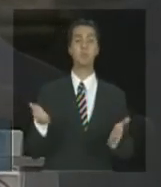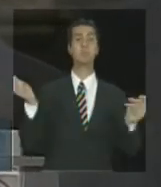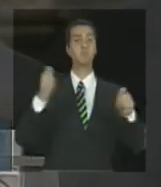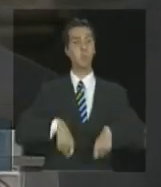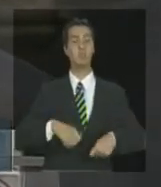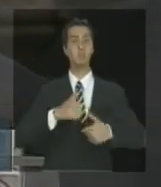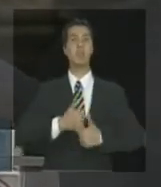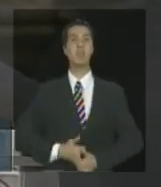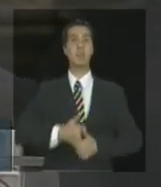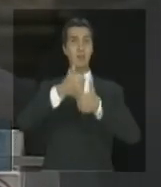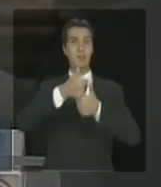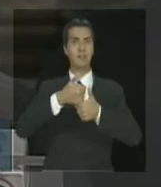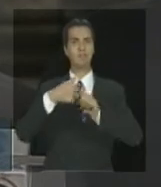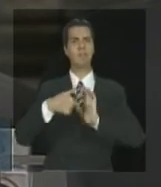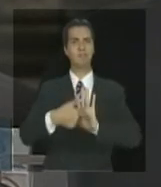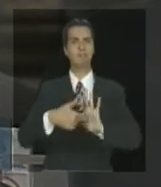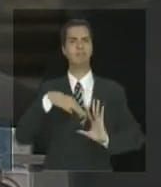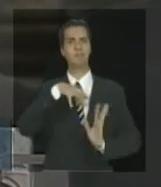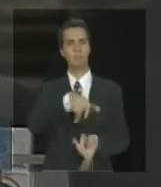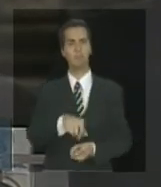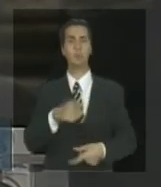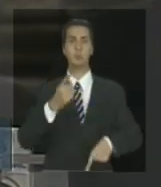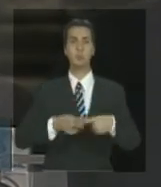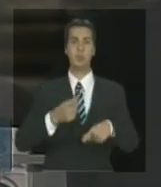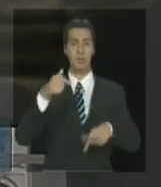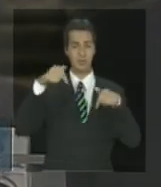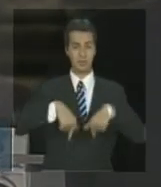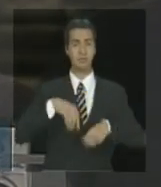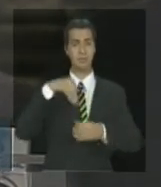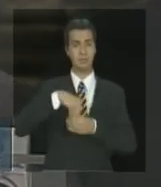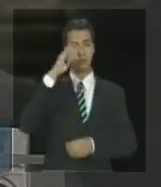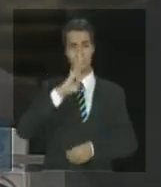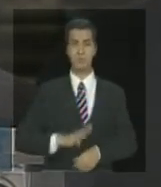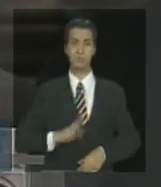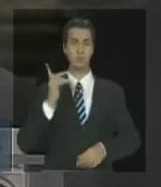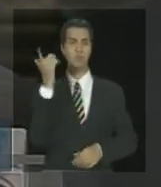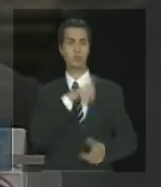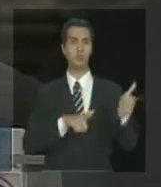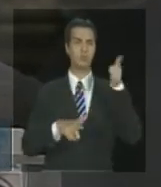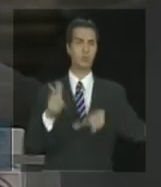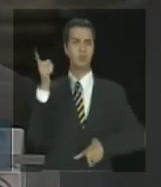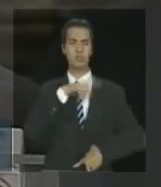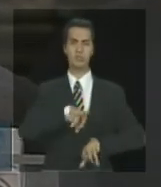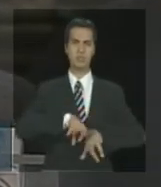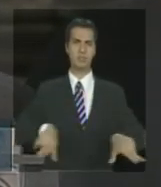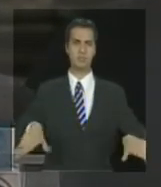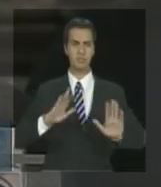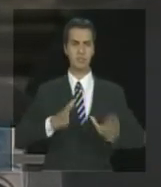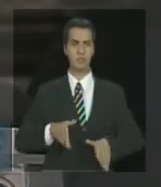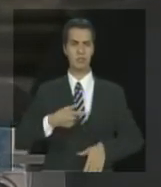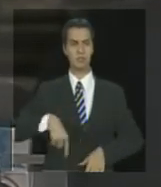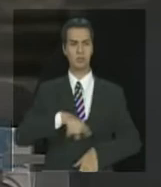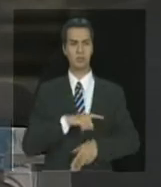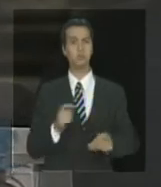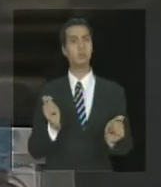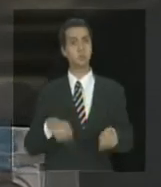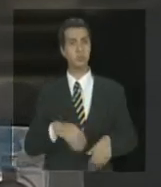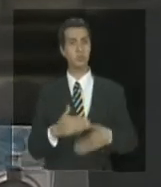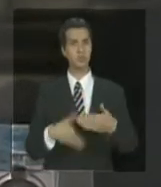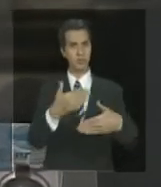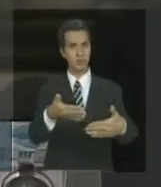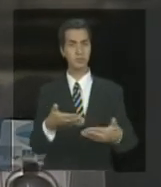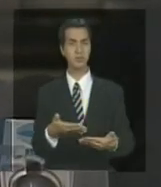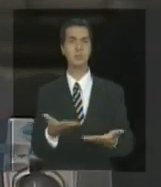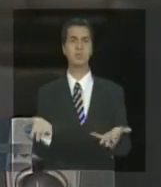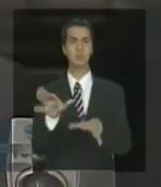liderança em função daquilo que já foi realizado aqui no nosso próprio país e conseguimos crescer, incluir e